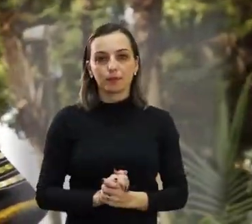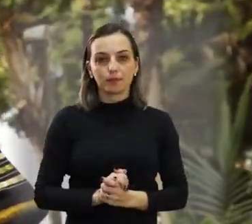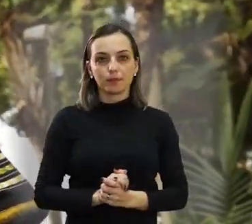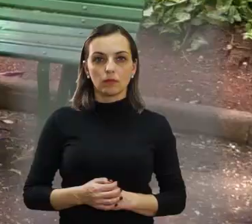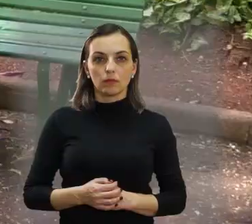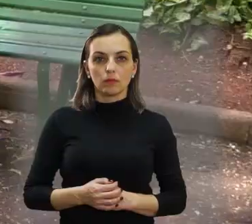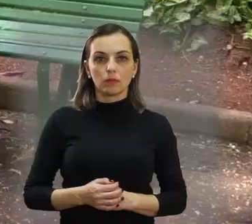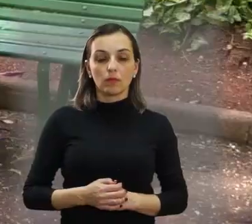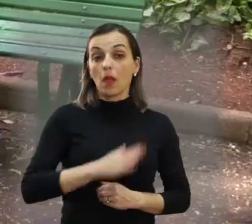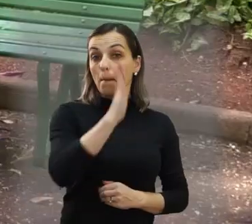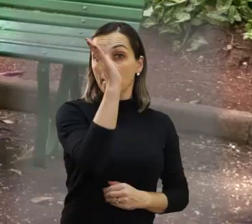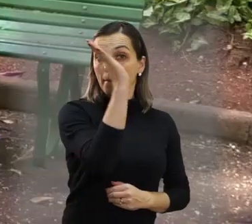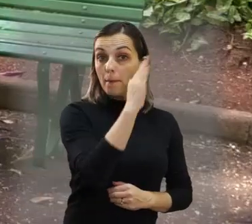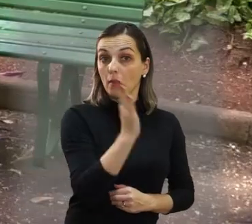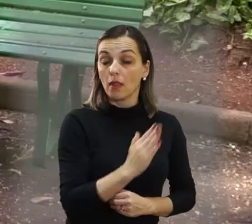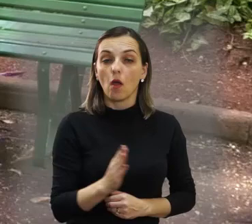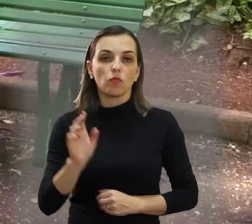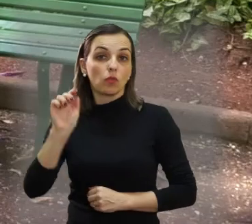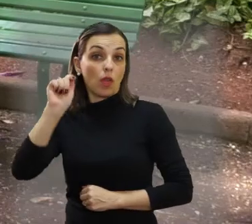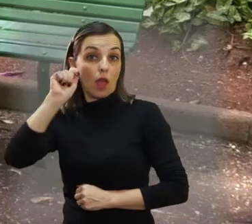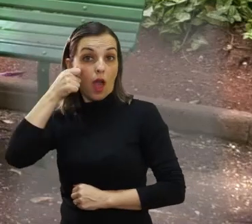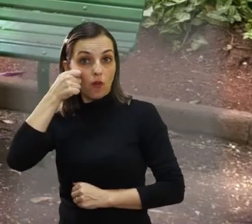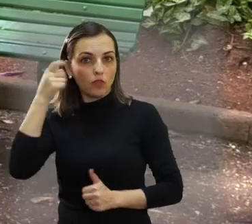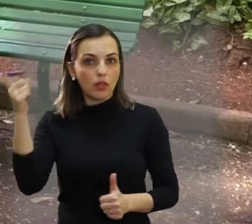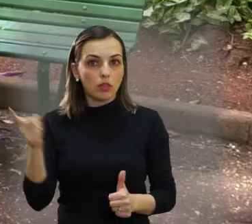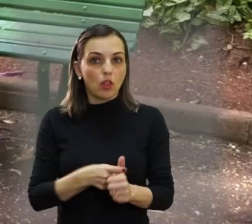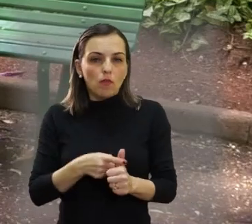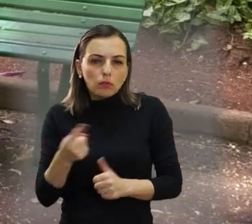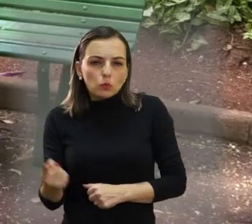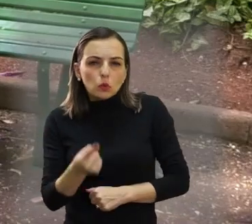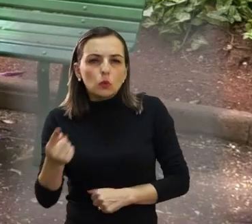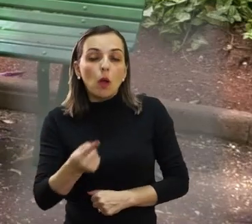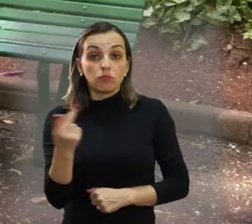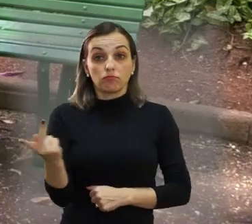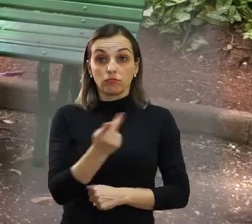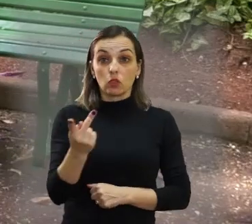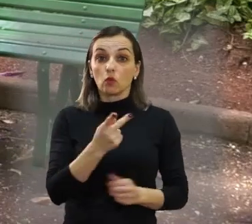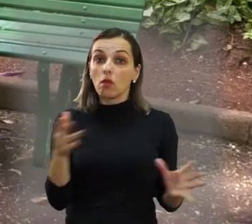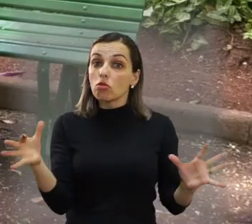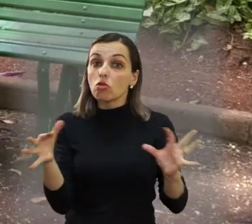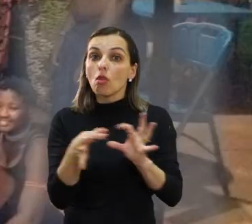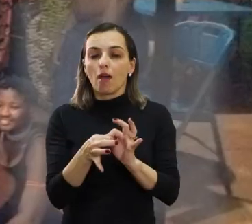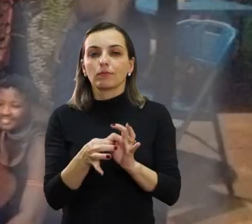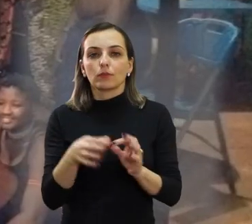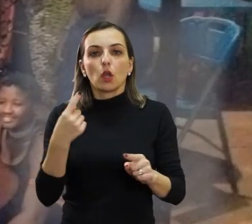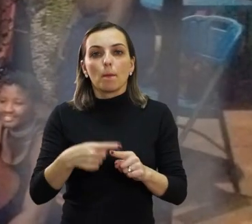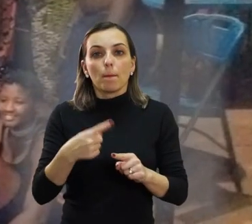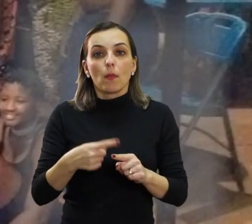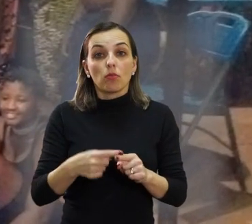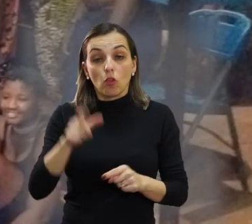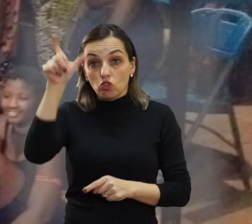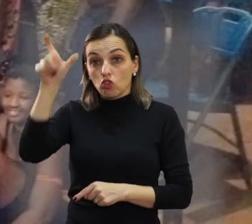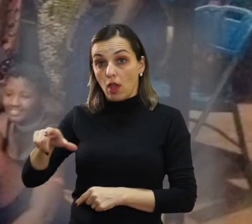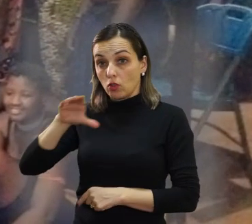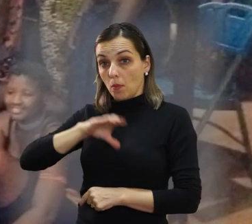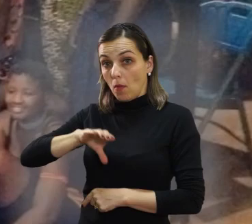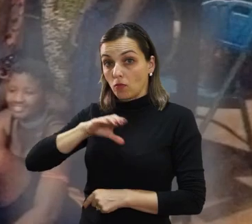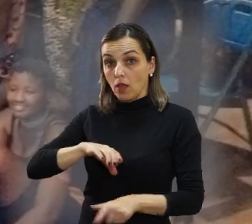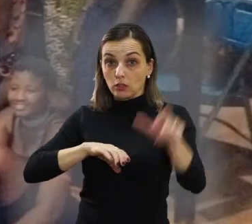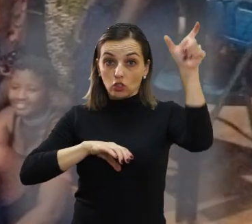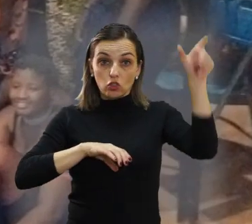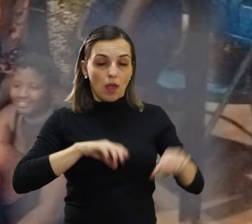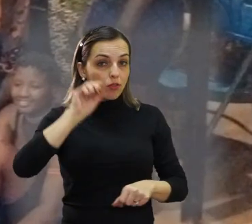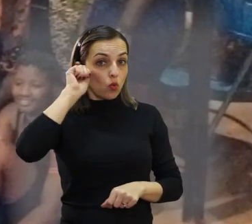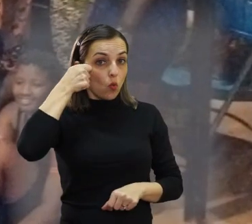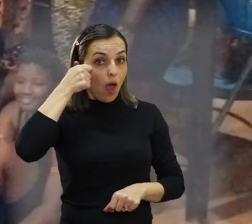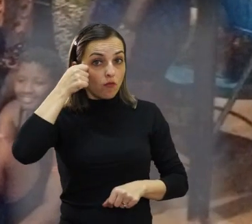feliz. Eu acredito que o Brasil tem uma dívida eterna com o continente africano. A gente sabe que não foram os